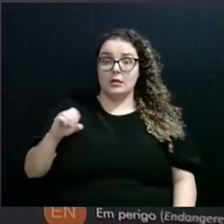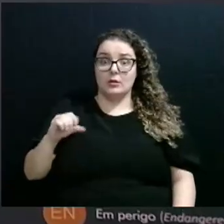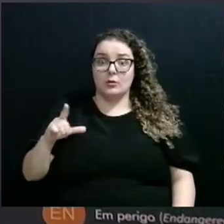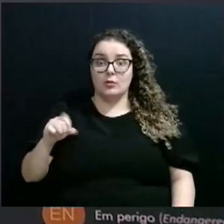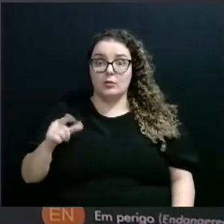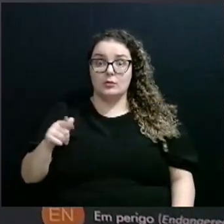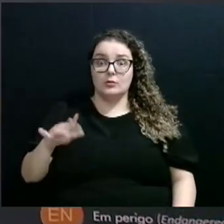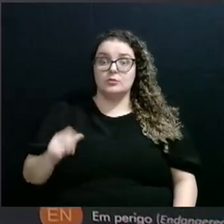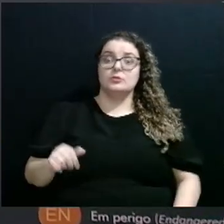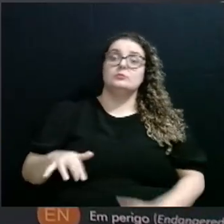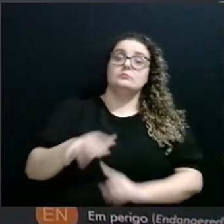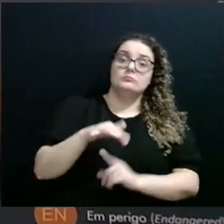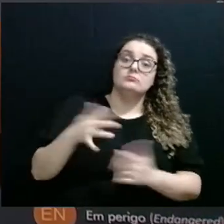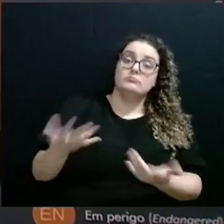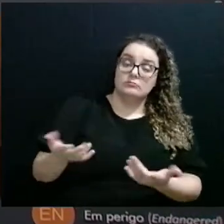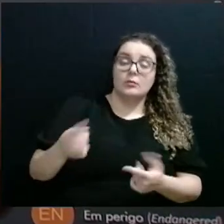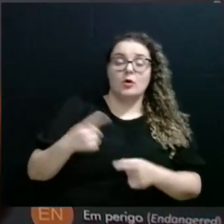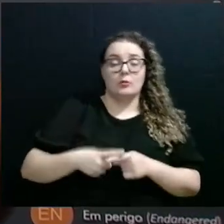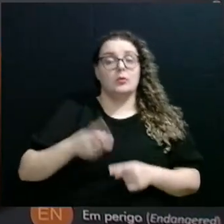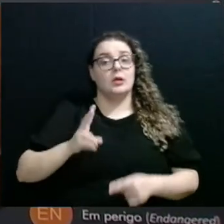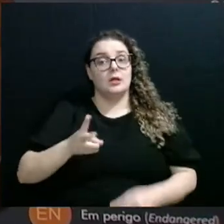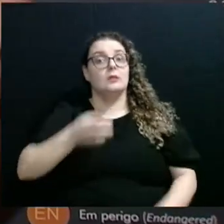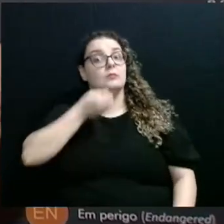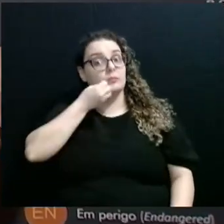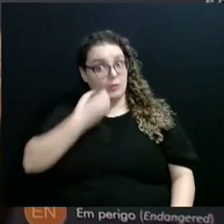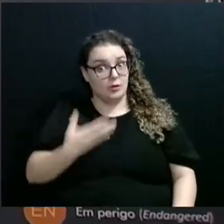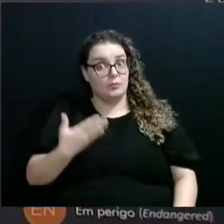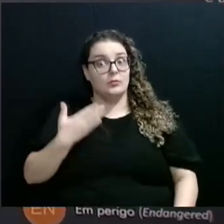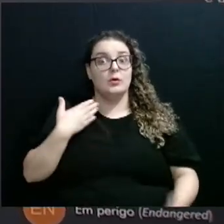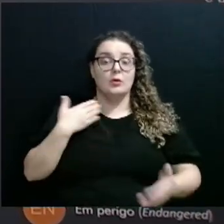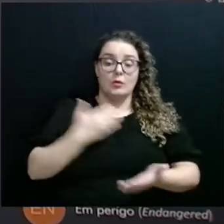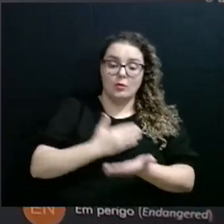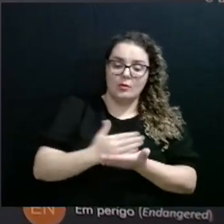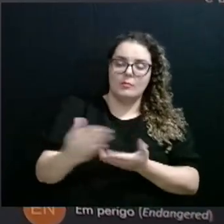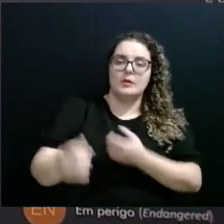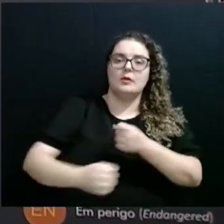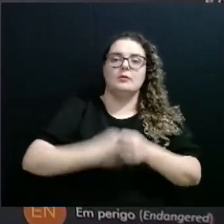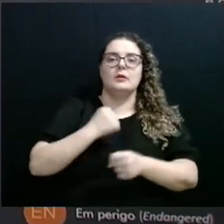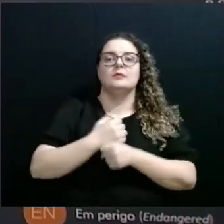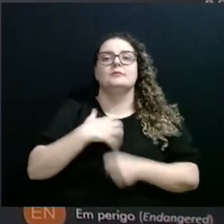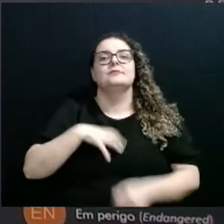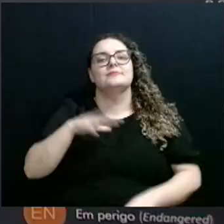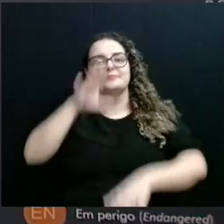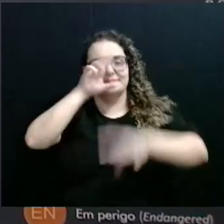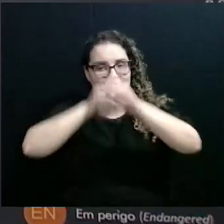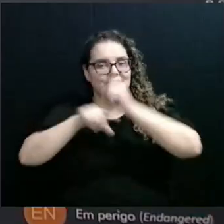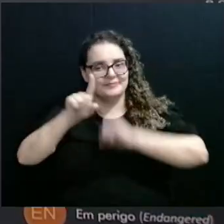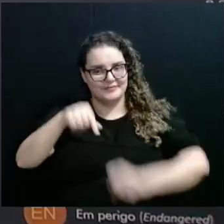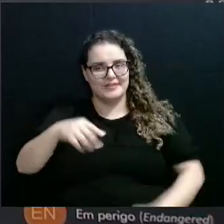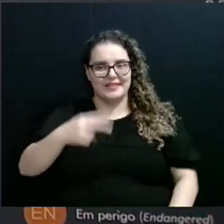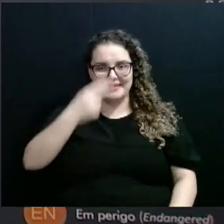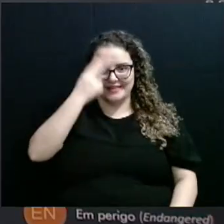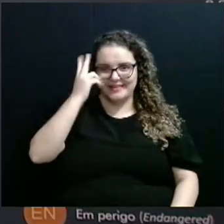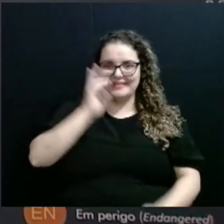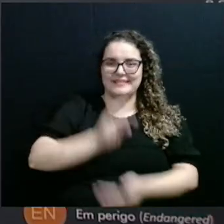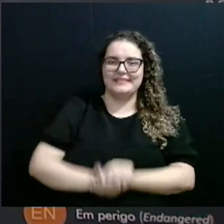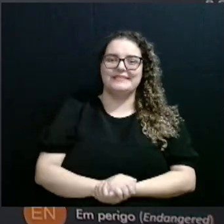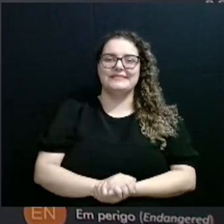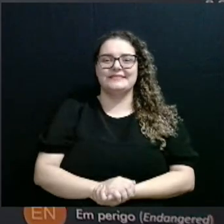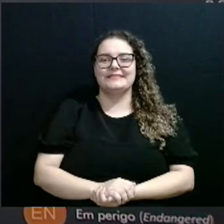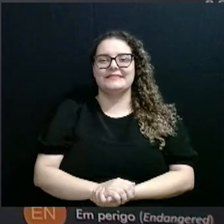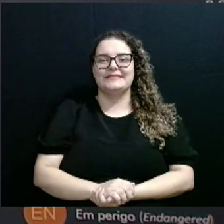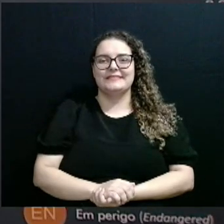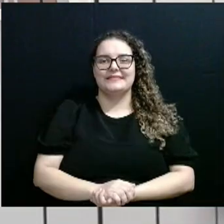ambiente, porque é sempre bom começar o ano desta forma aprendendo, não é mesmo, Gabriel Castro?